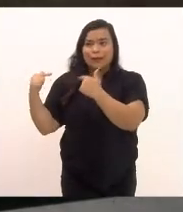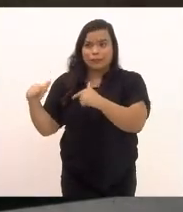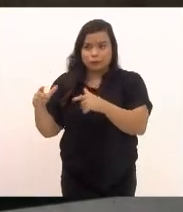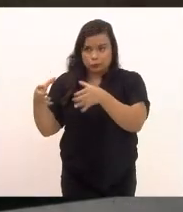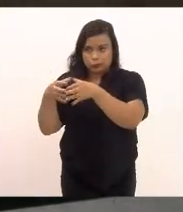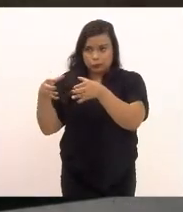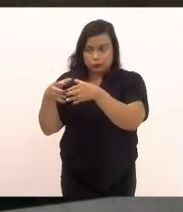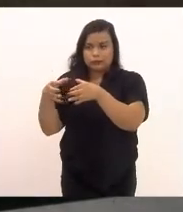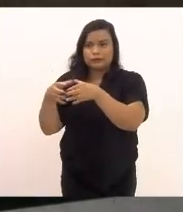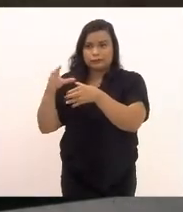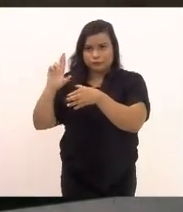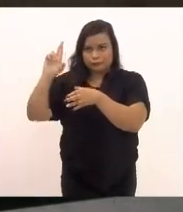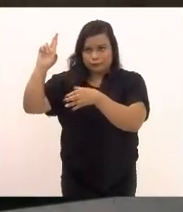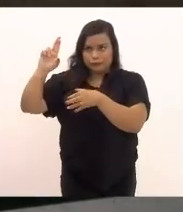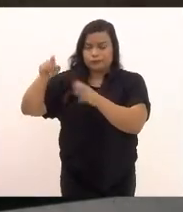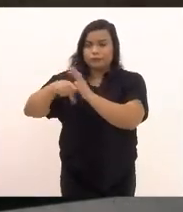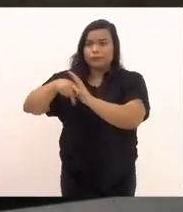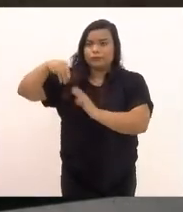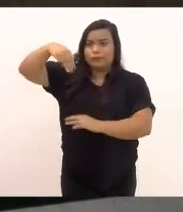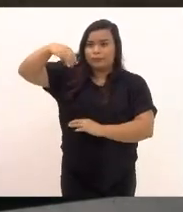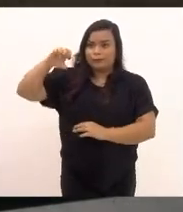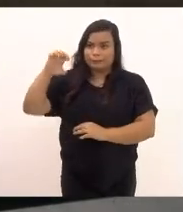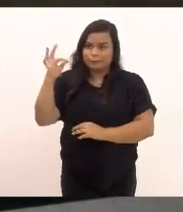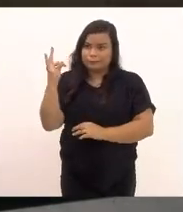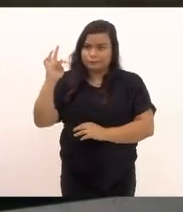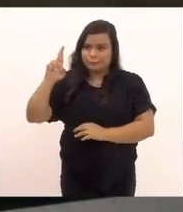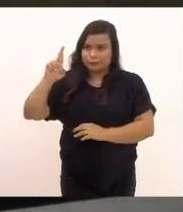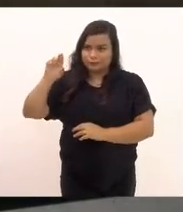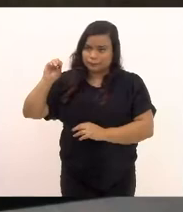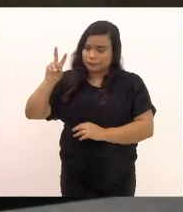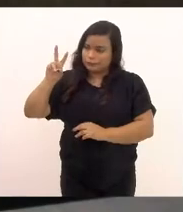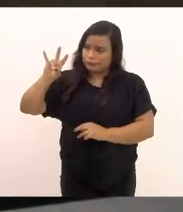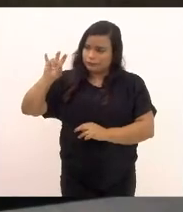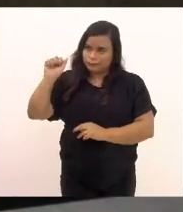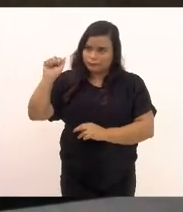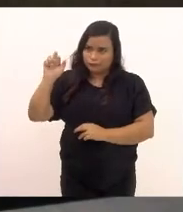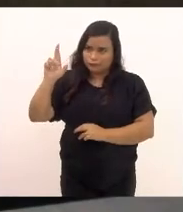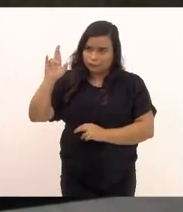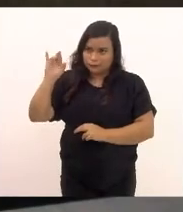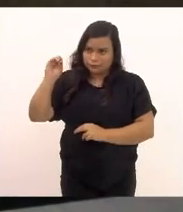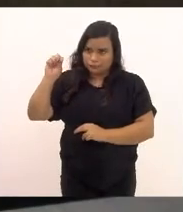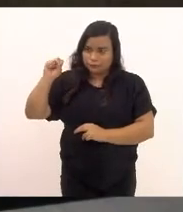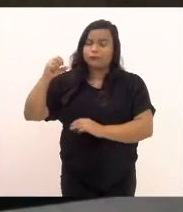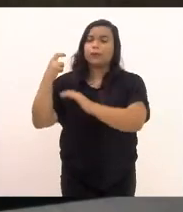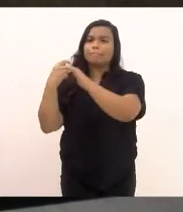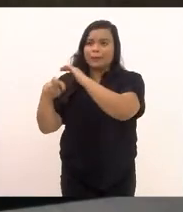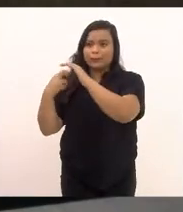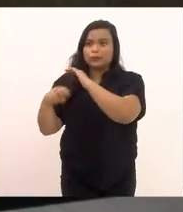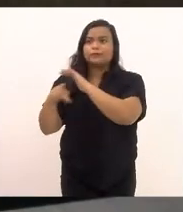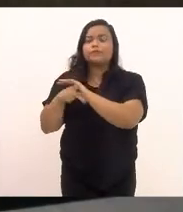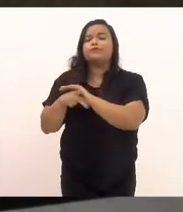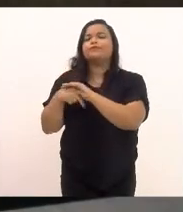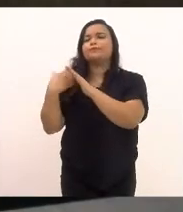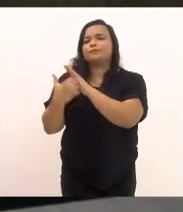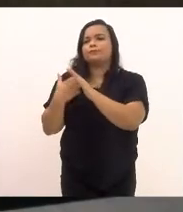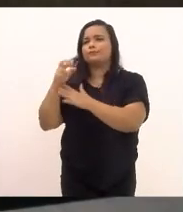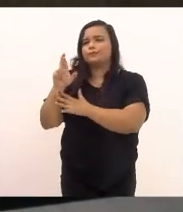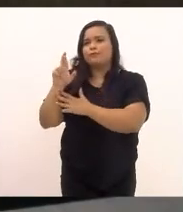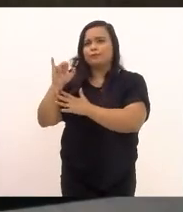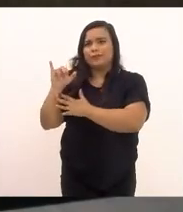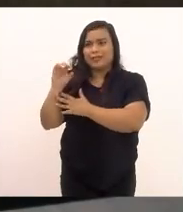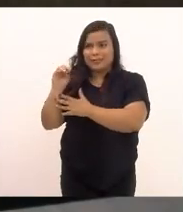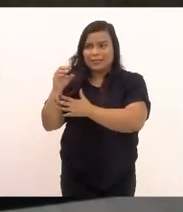Trabalhadores Metroviários da Rio Trilhos. Então, fica aqui o apelo aos deputados e deputadas dessa casa que